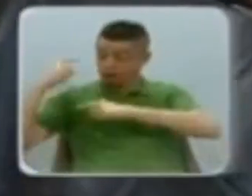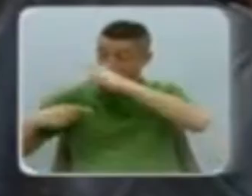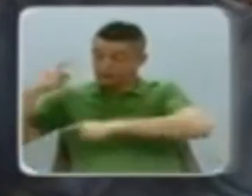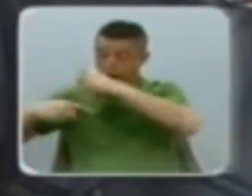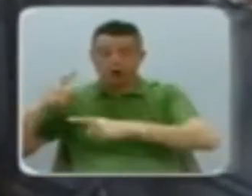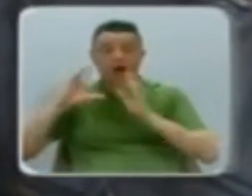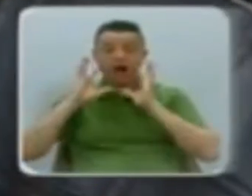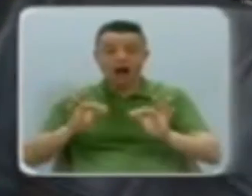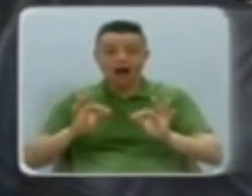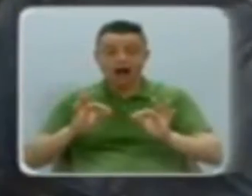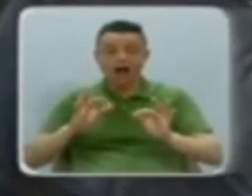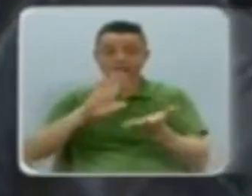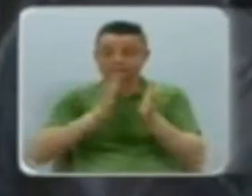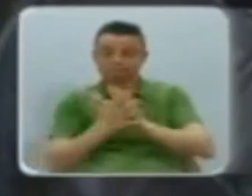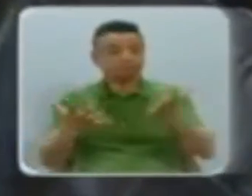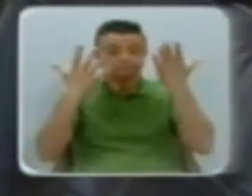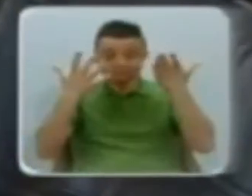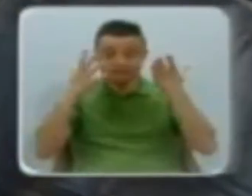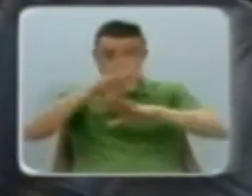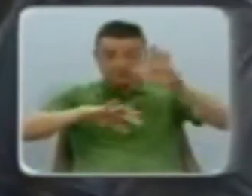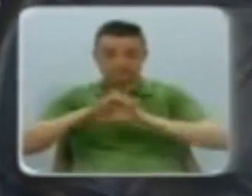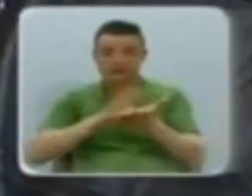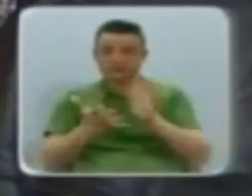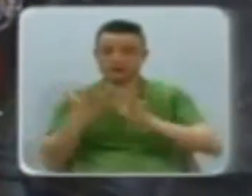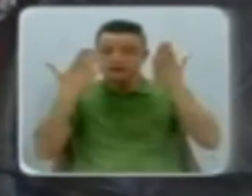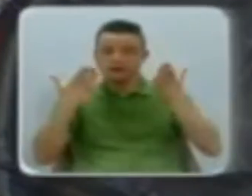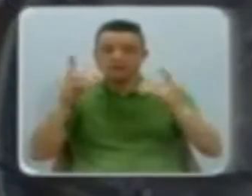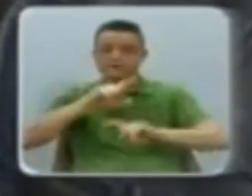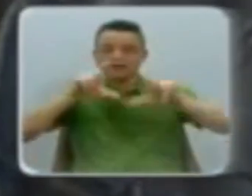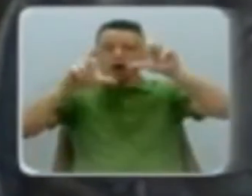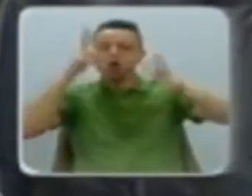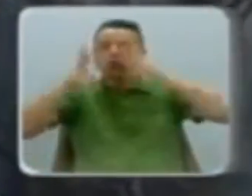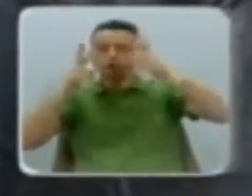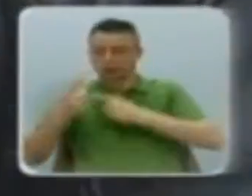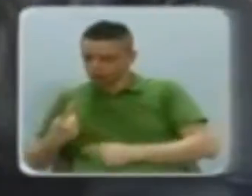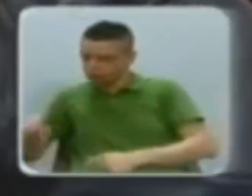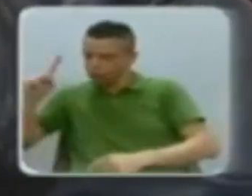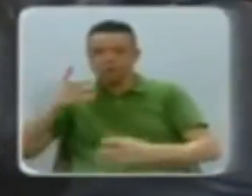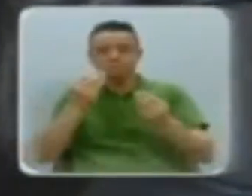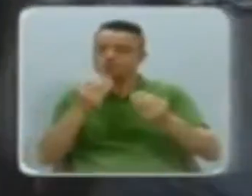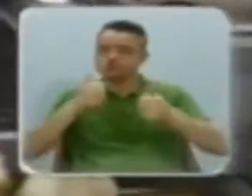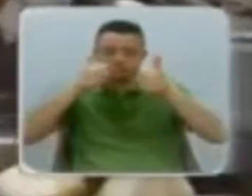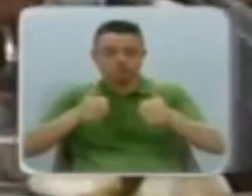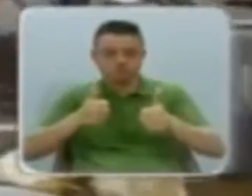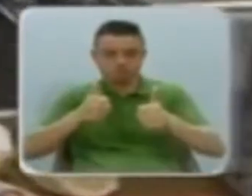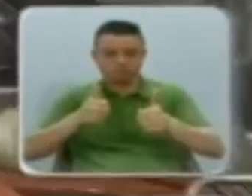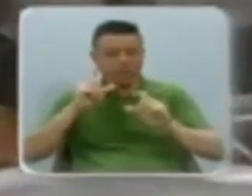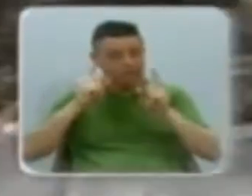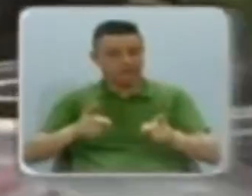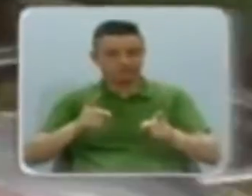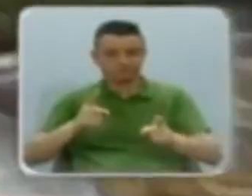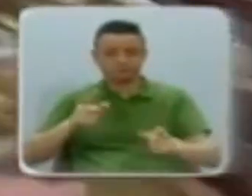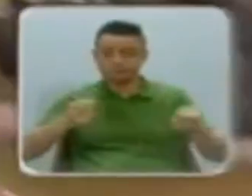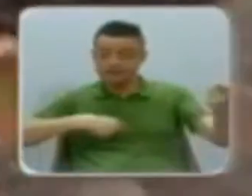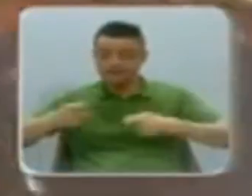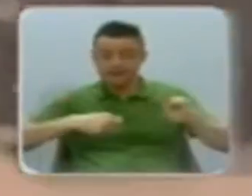tradicional e artesanal e isso não é feito industrialmente, portanto é muito bom, é mesmo muito bom. A